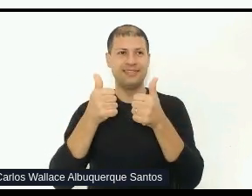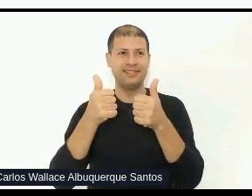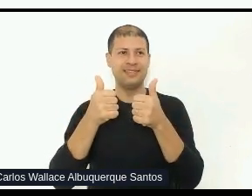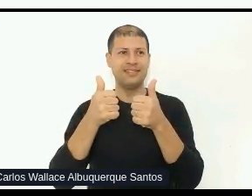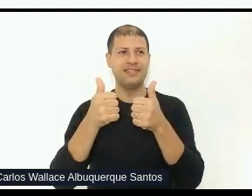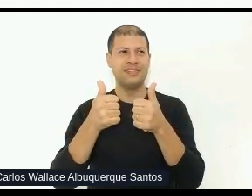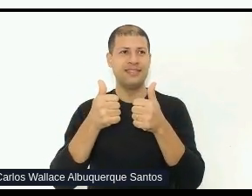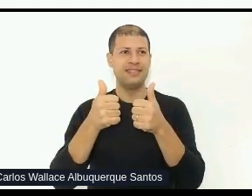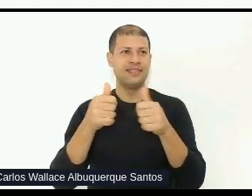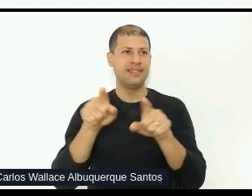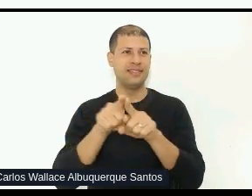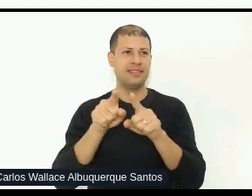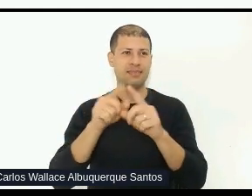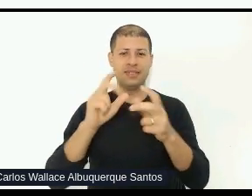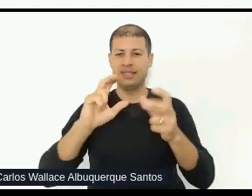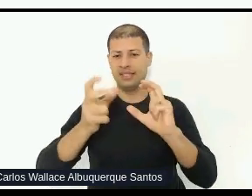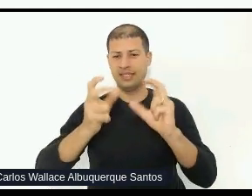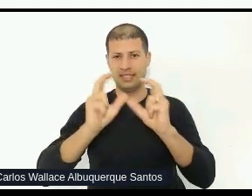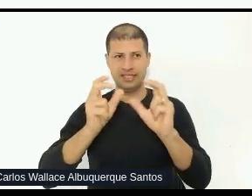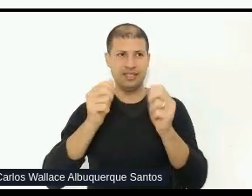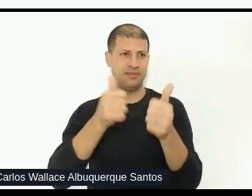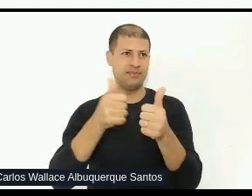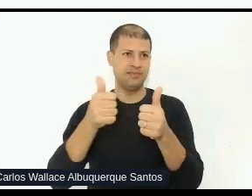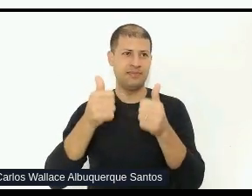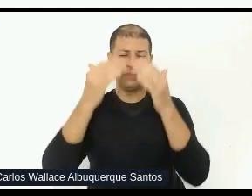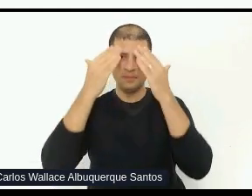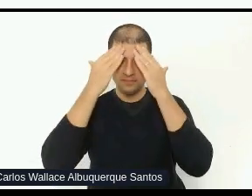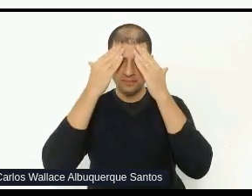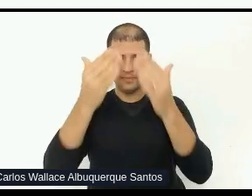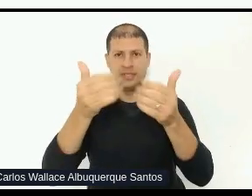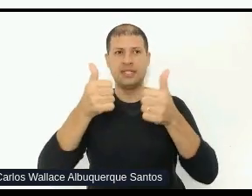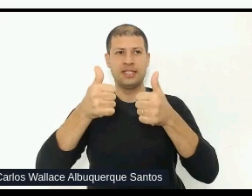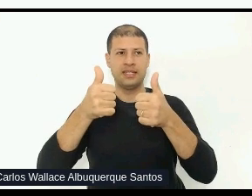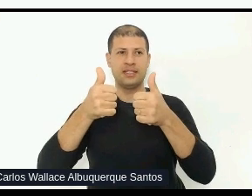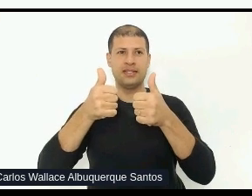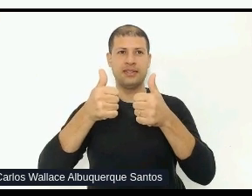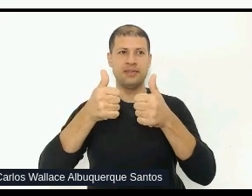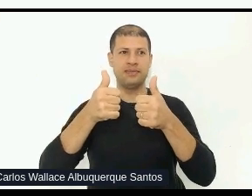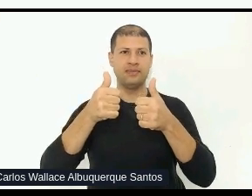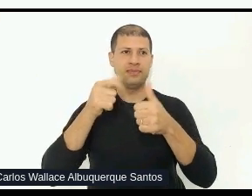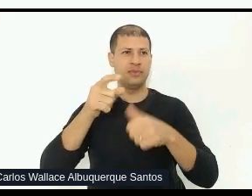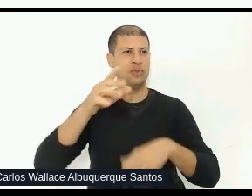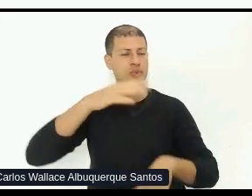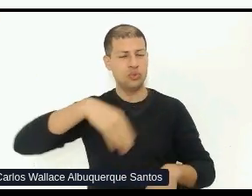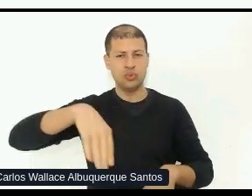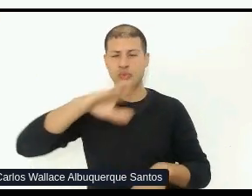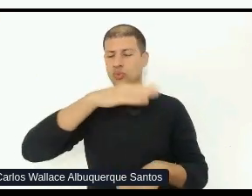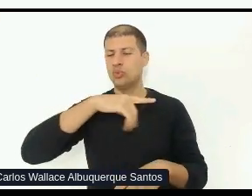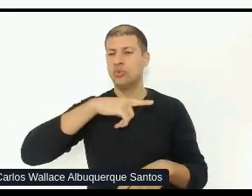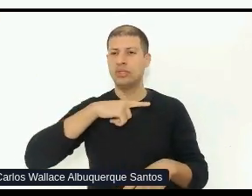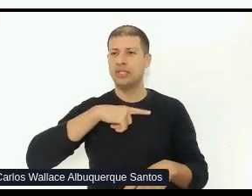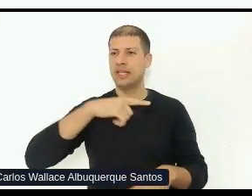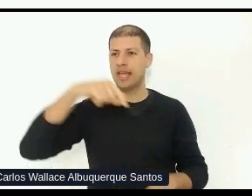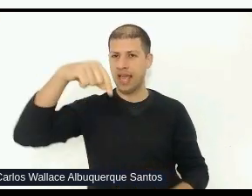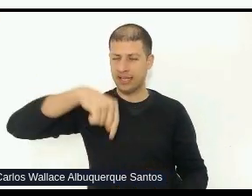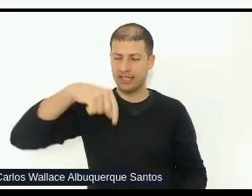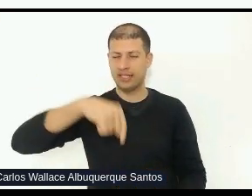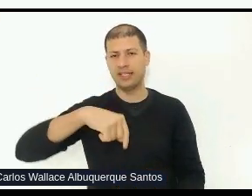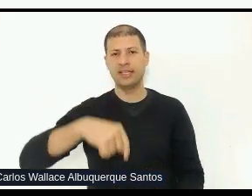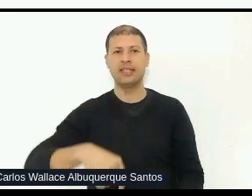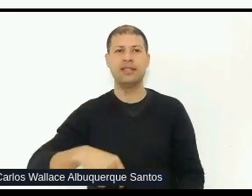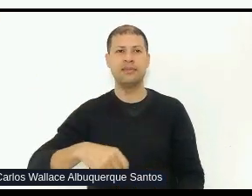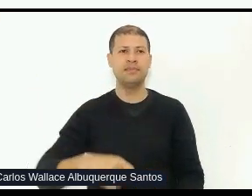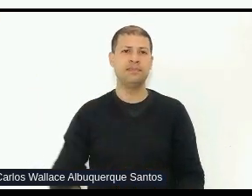E o TDC. Muito obrigado. O Trilho, todas as pessoas que estão aqui.